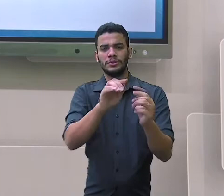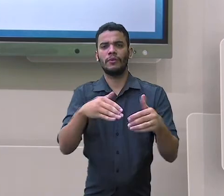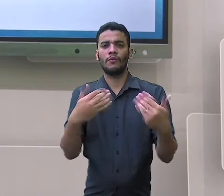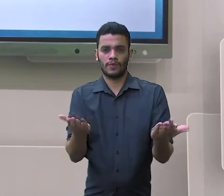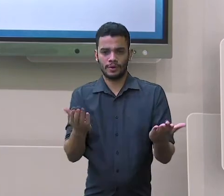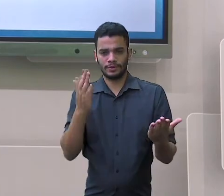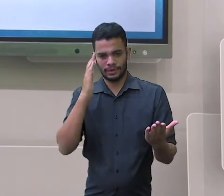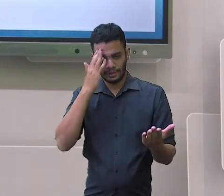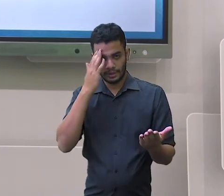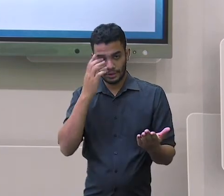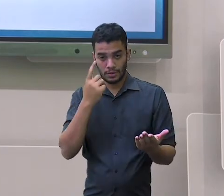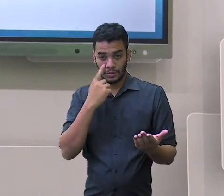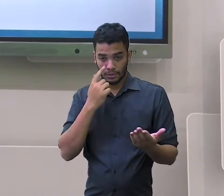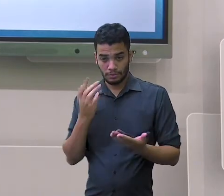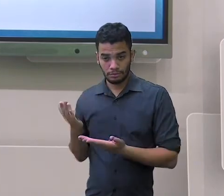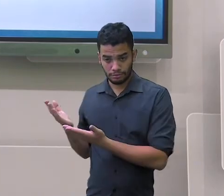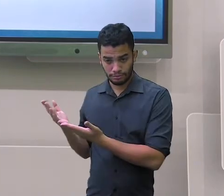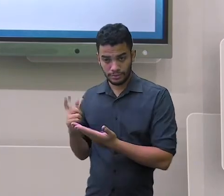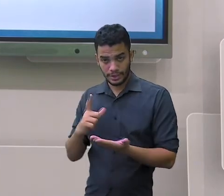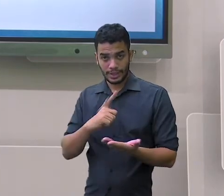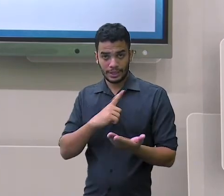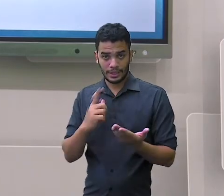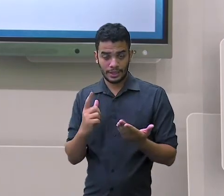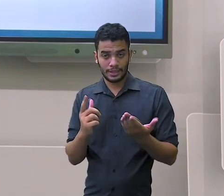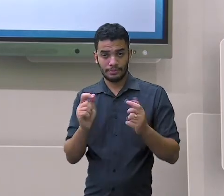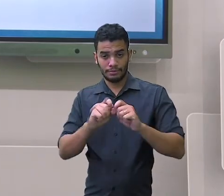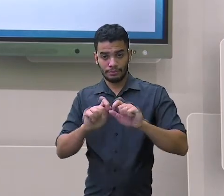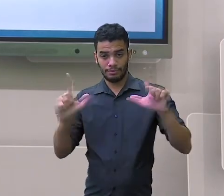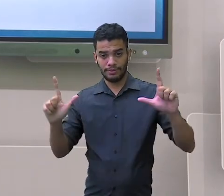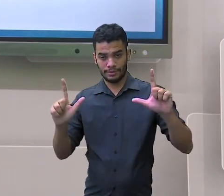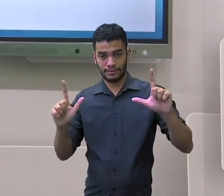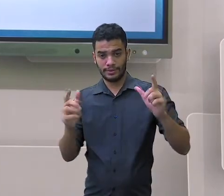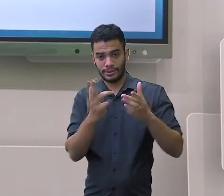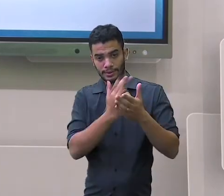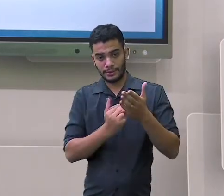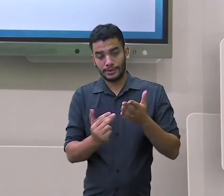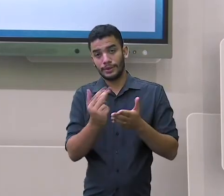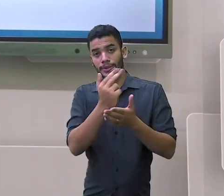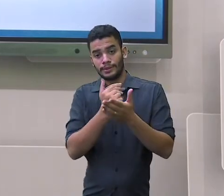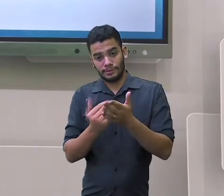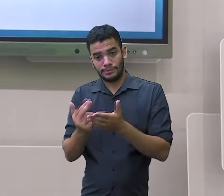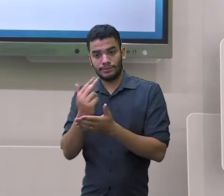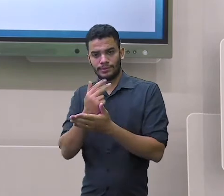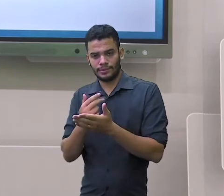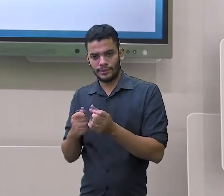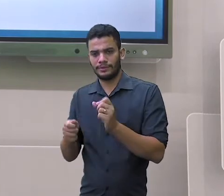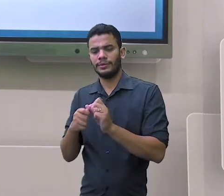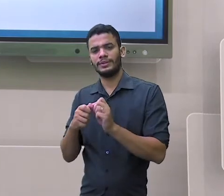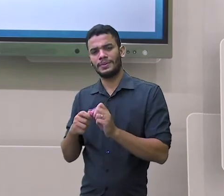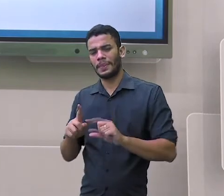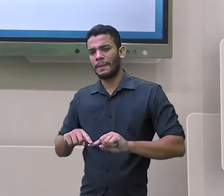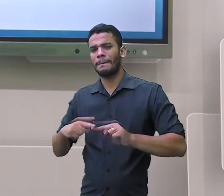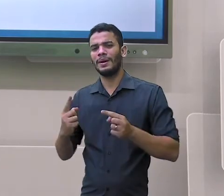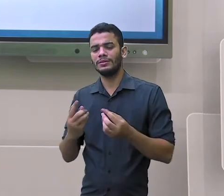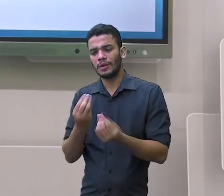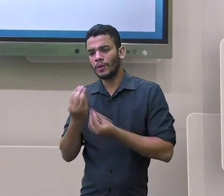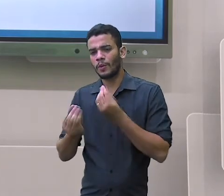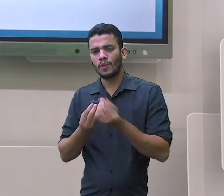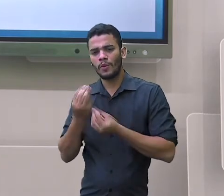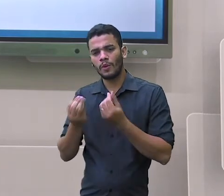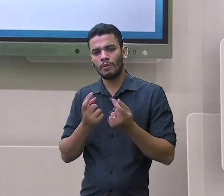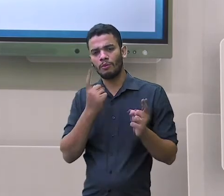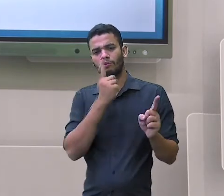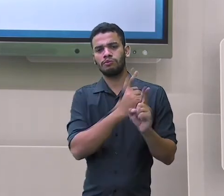organismo. Como foi possível chegar a esses desenhos? A partir da observação